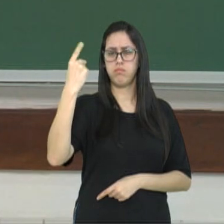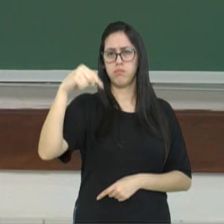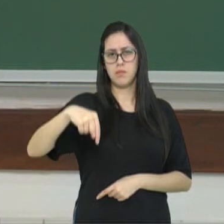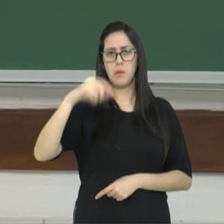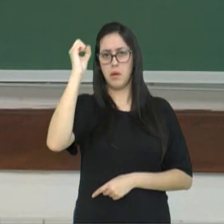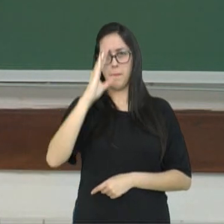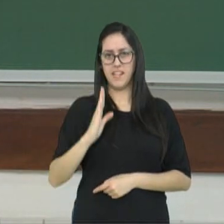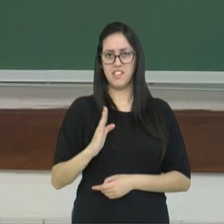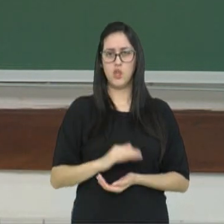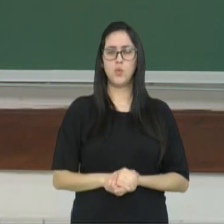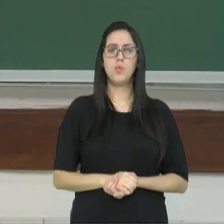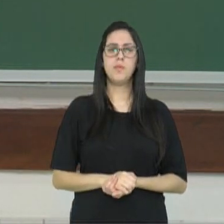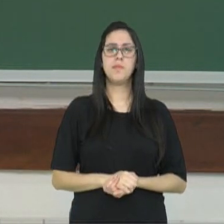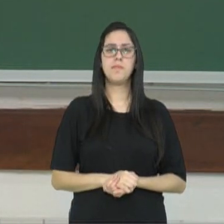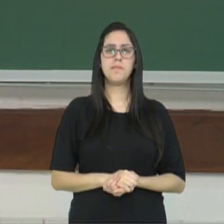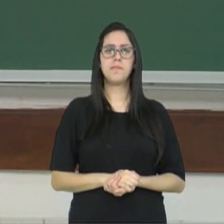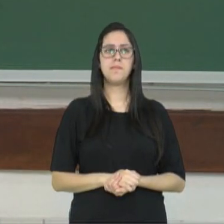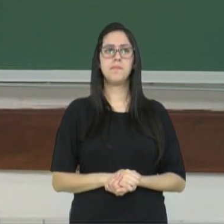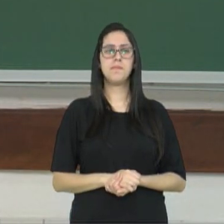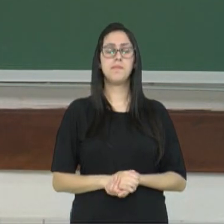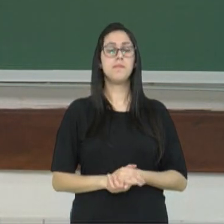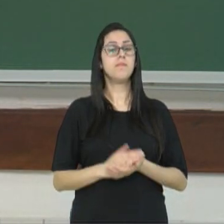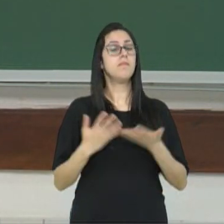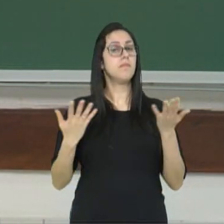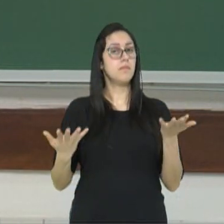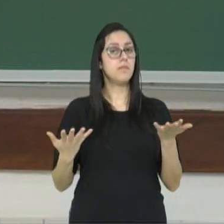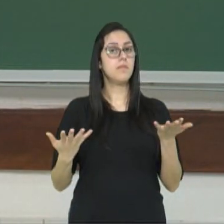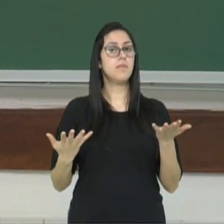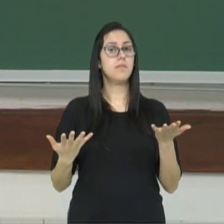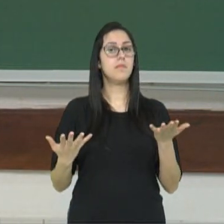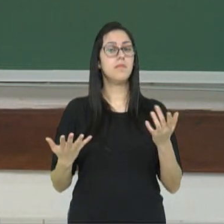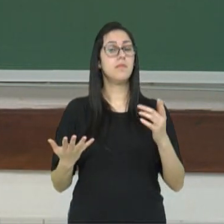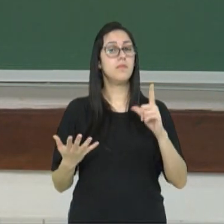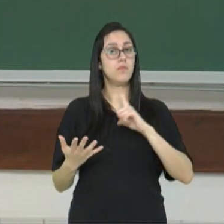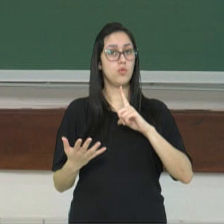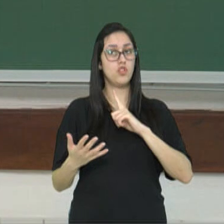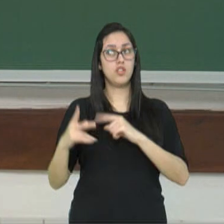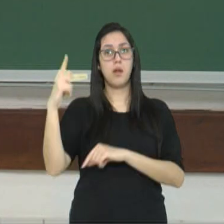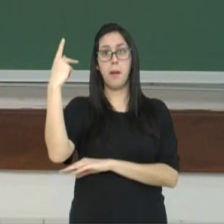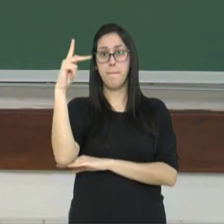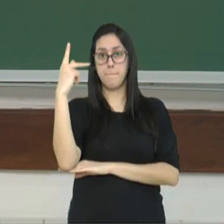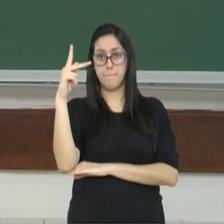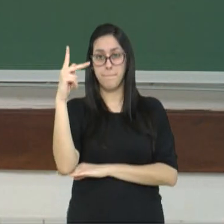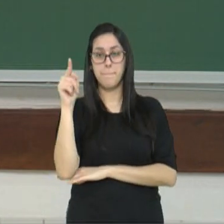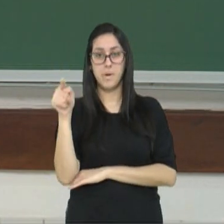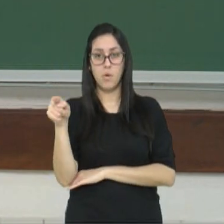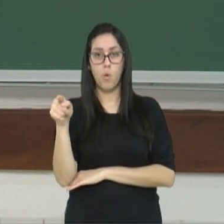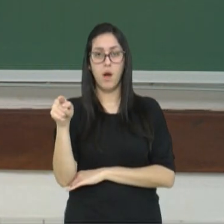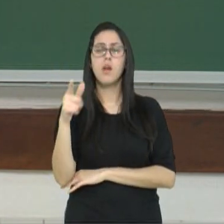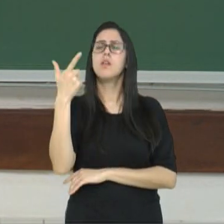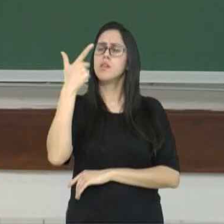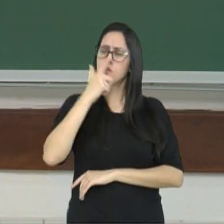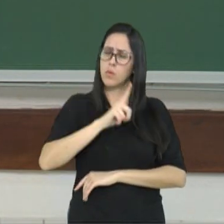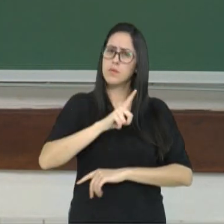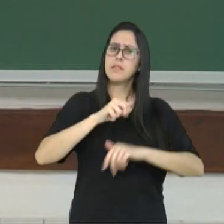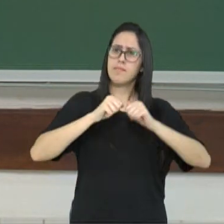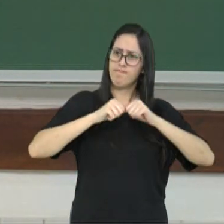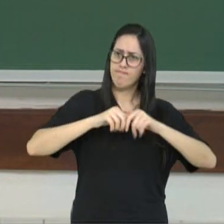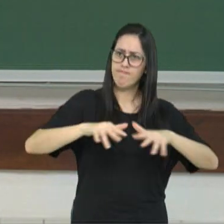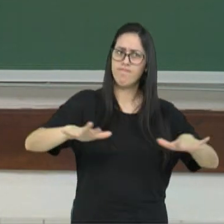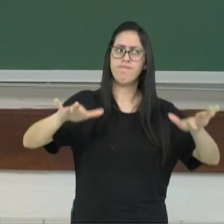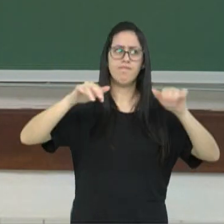Brasil. A princípio, o Paraguai ele consegue ir fazendo sua expansão e consegue